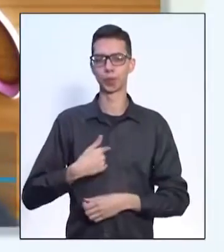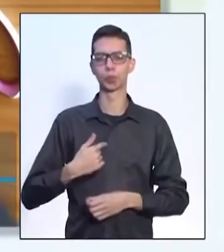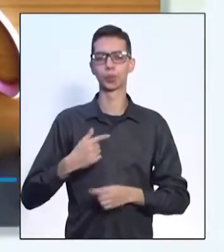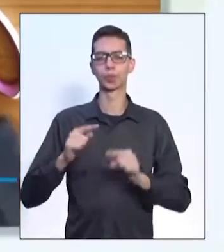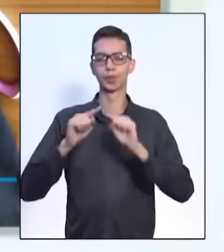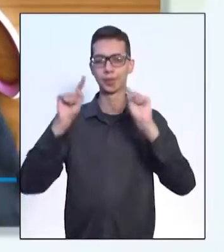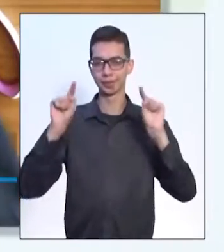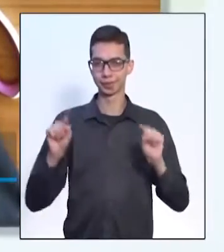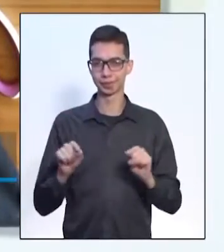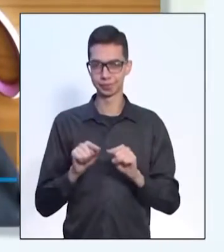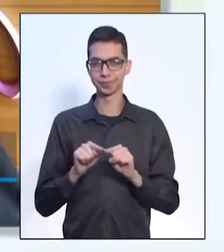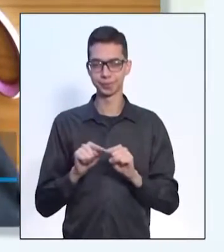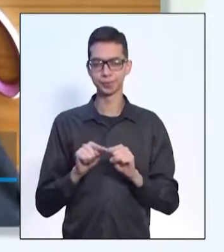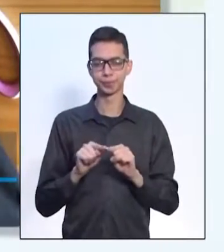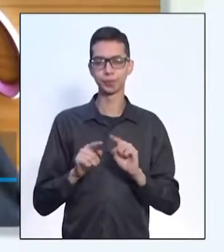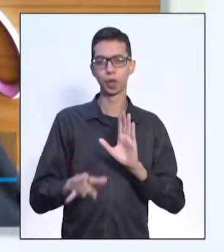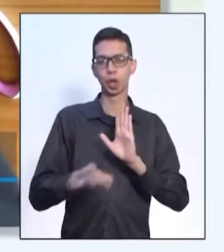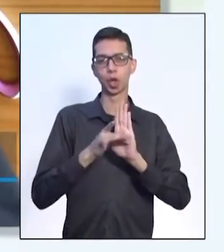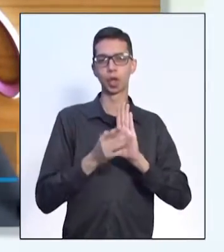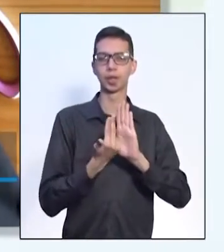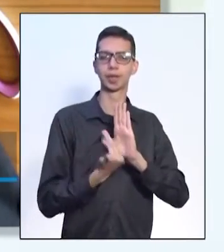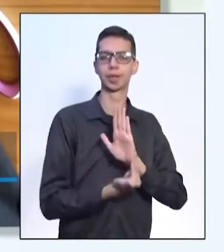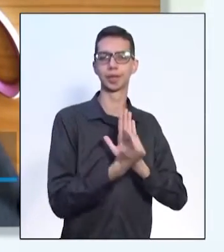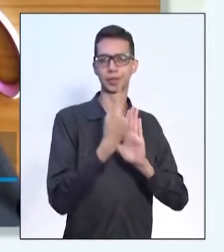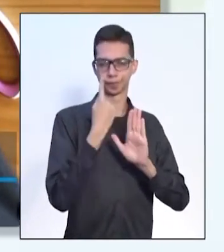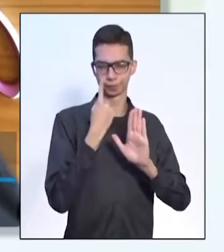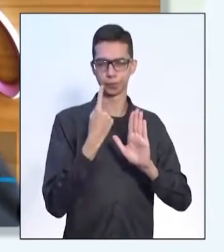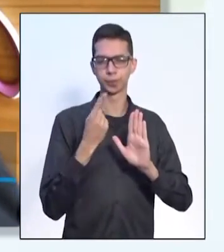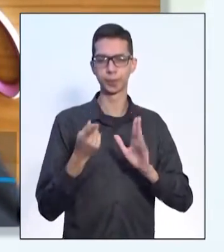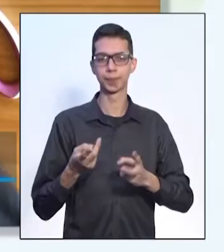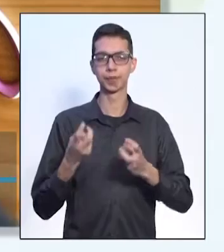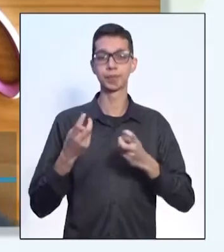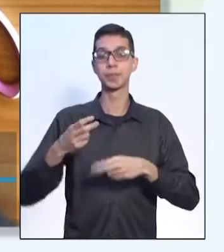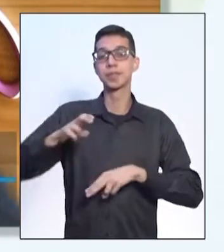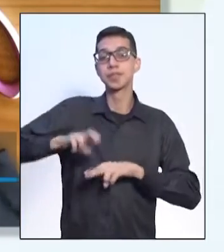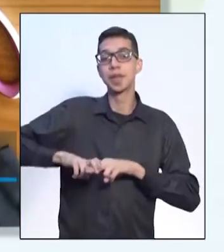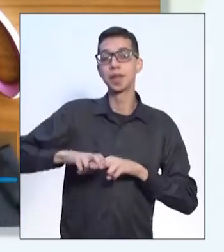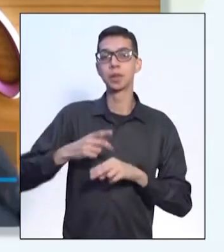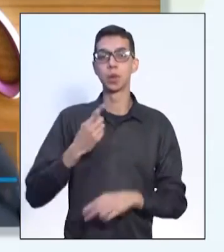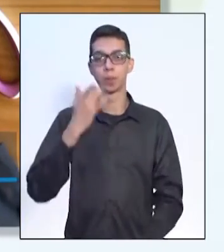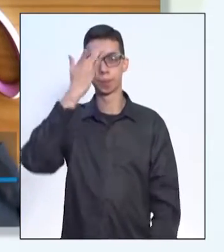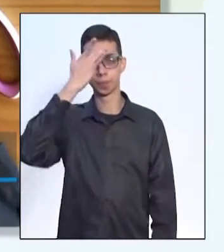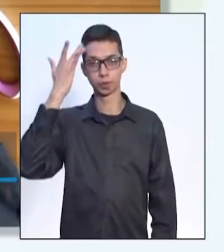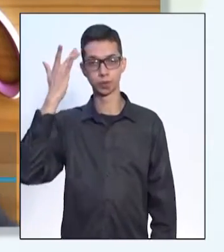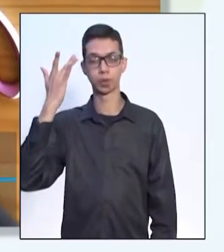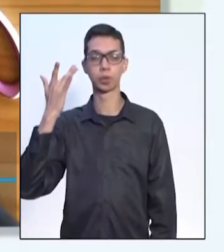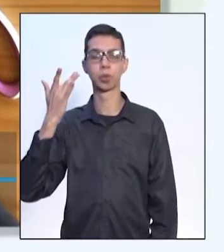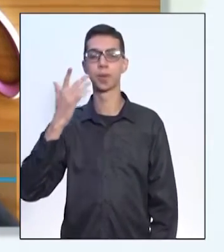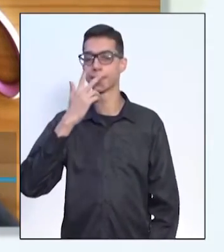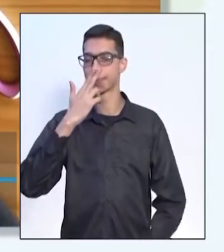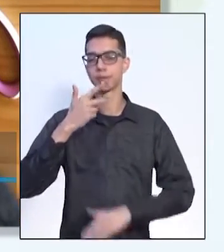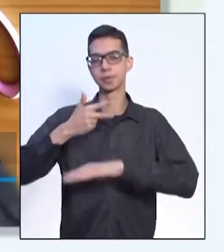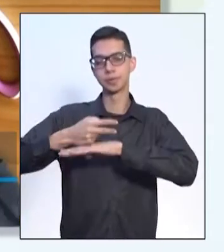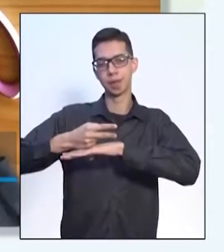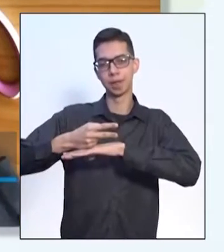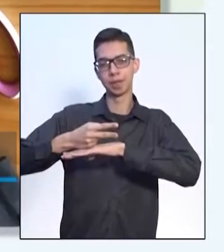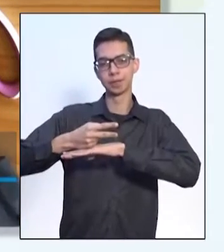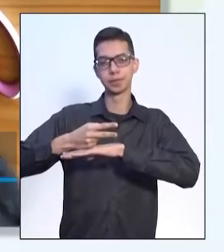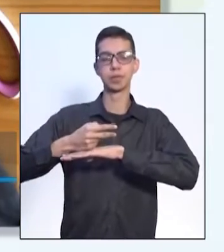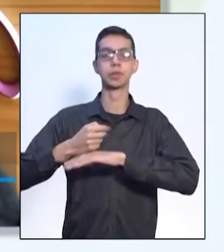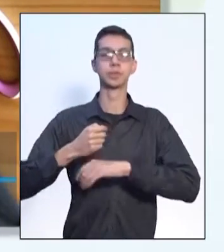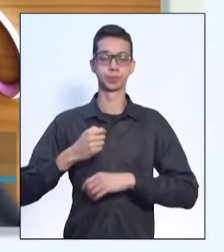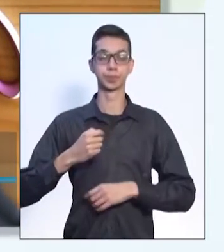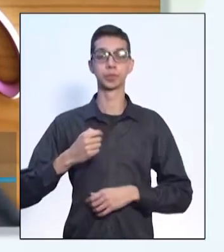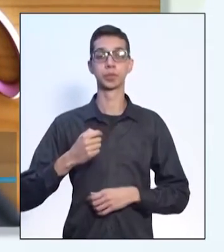umas pessoinhas. Então viram, né, que aqui eu desenhei uma pessoinha sentada, uma aqui meio deitada, outra circulando, outra aqui embaixo da árvore. Vocês